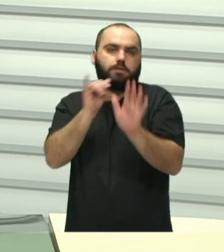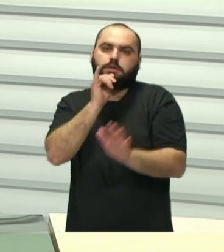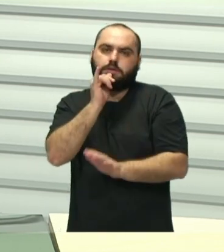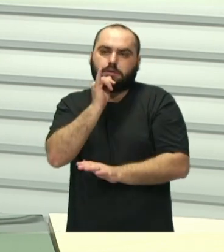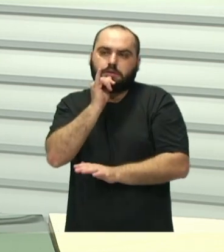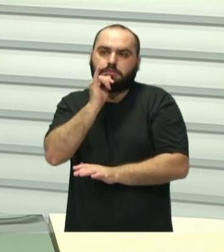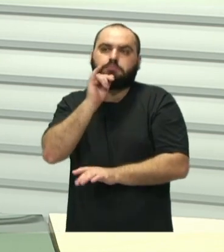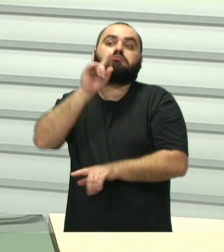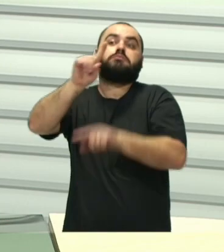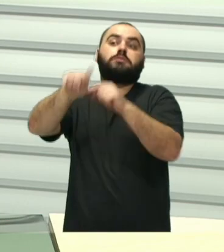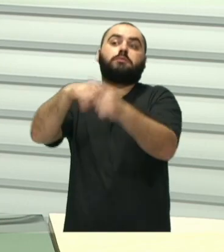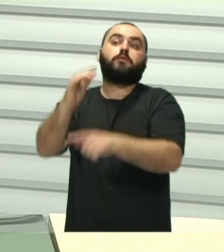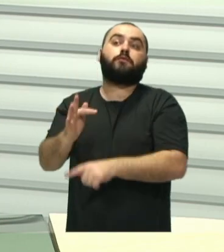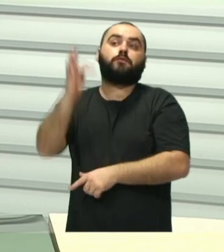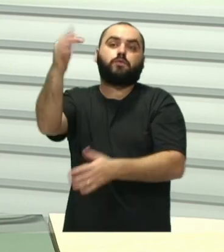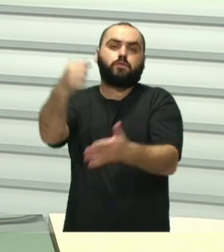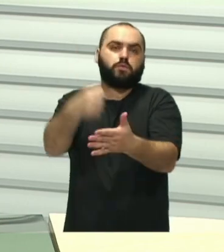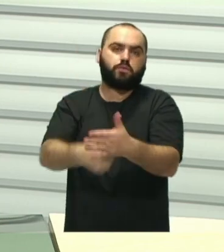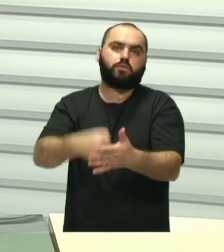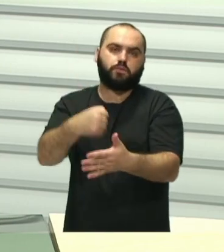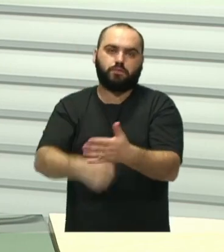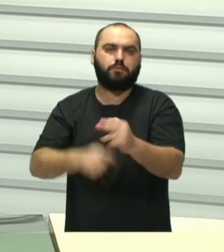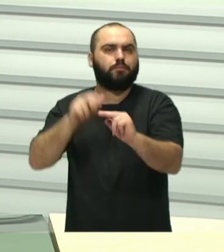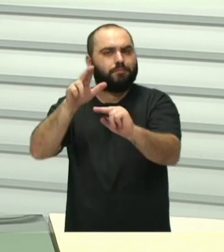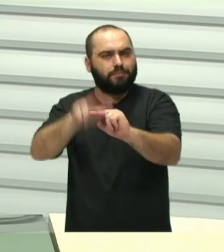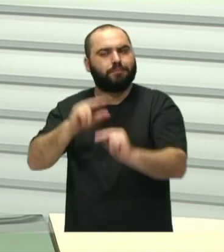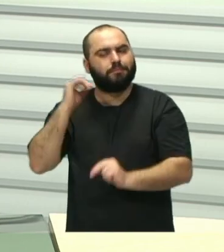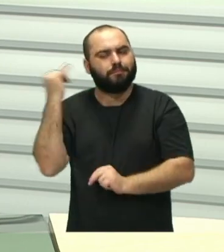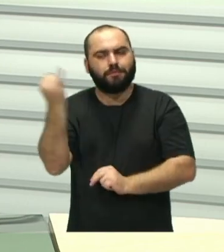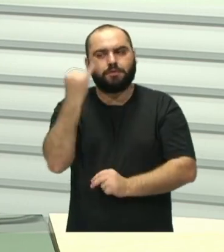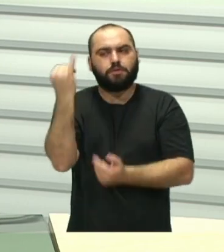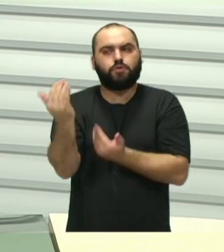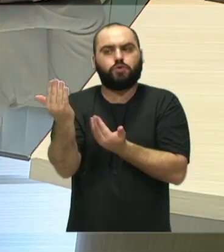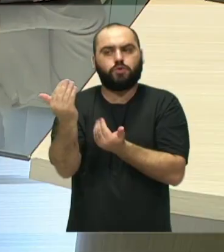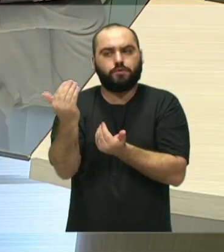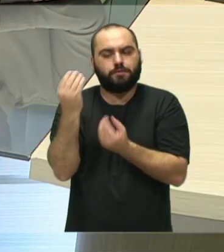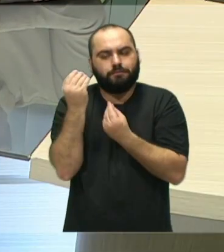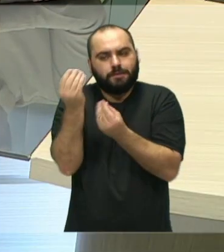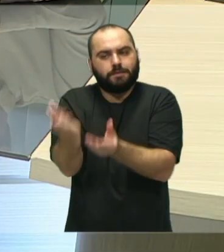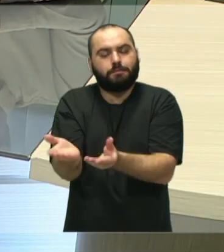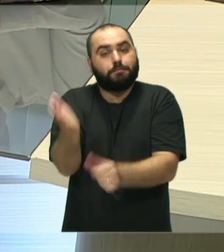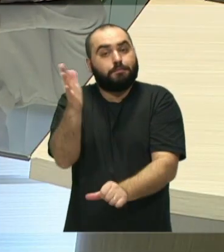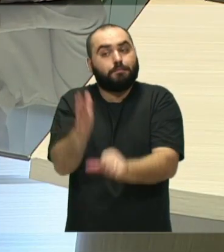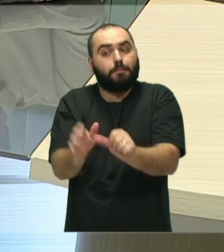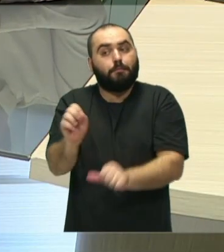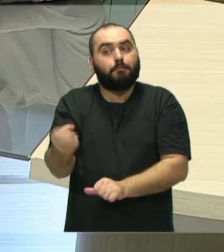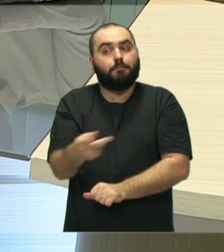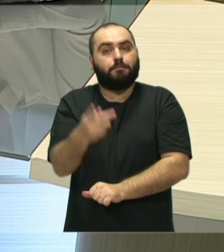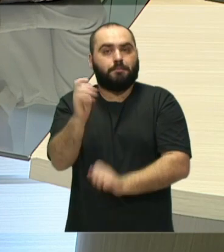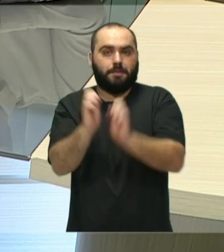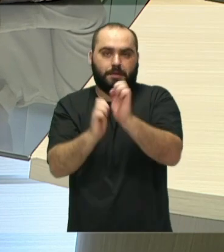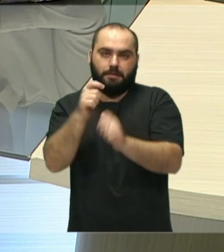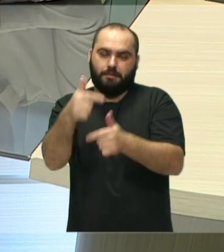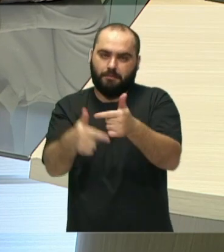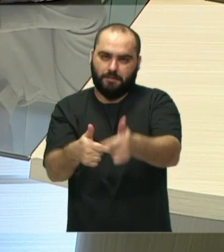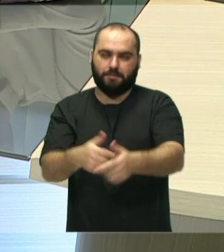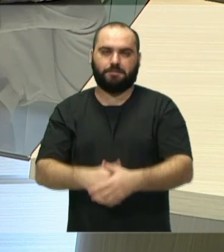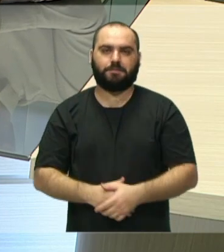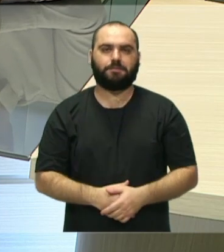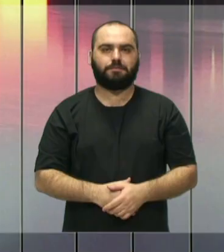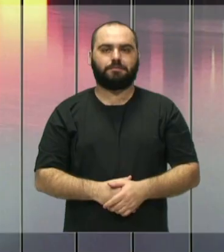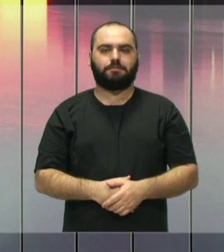olhos estão muito contente em poder dá para nossos jovens a primeira oportunidade de emprego presente falando um pouquinho das sessões legislativas